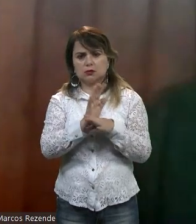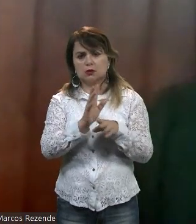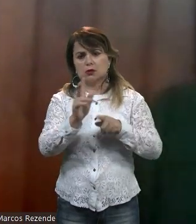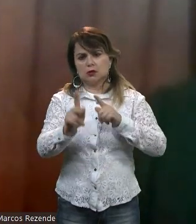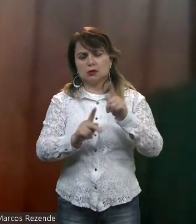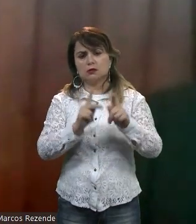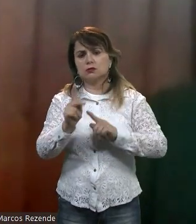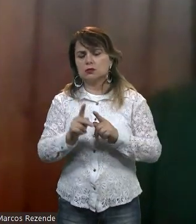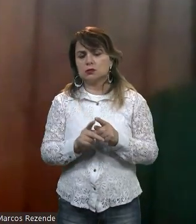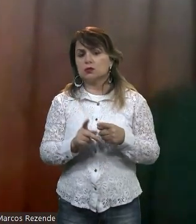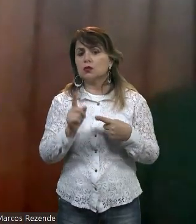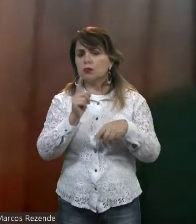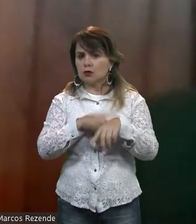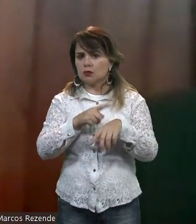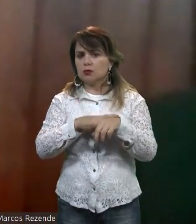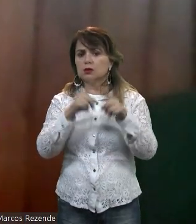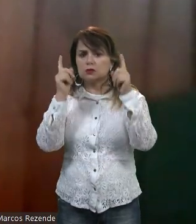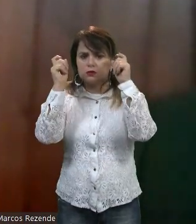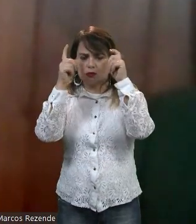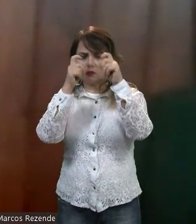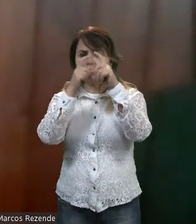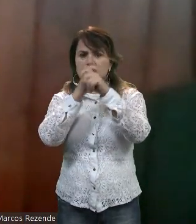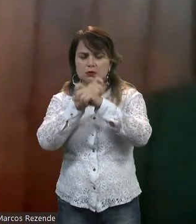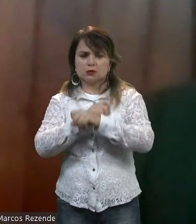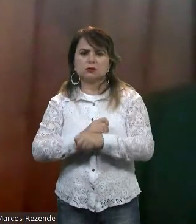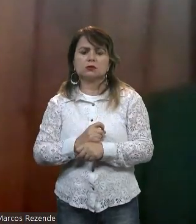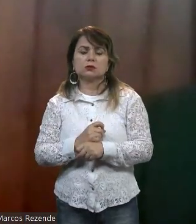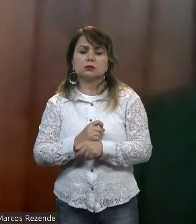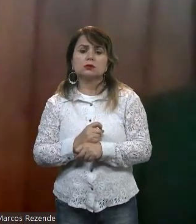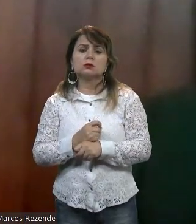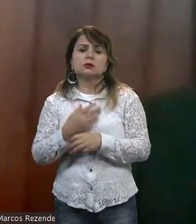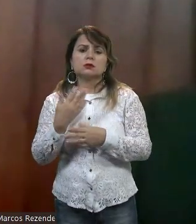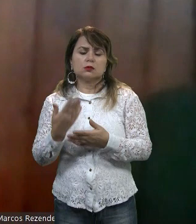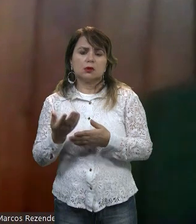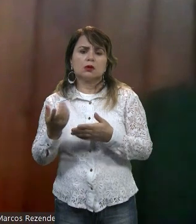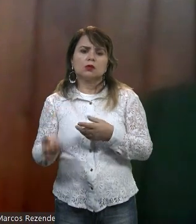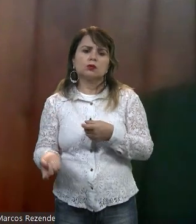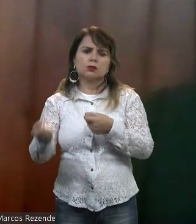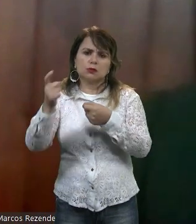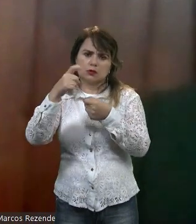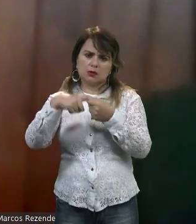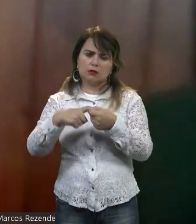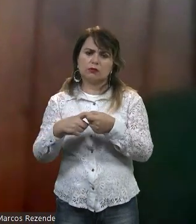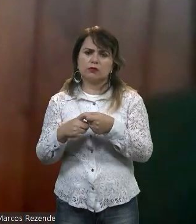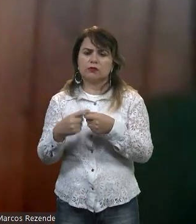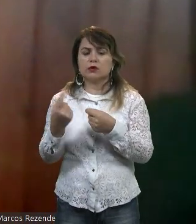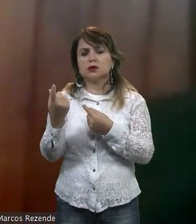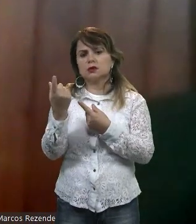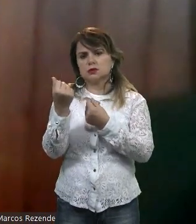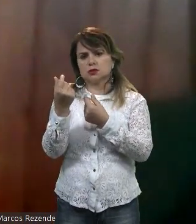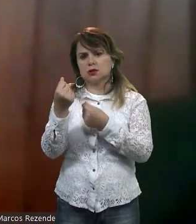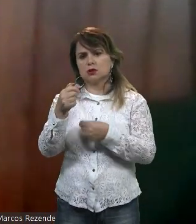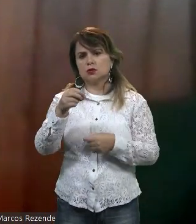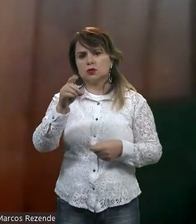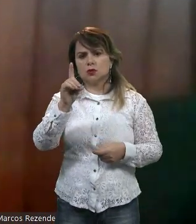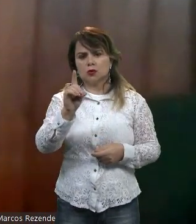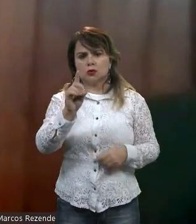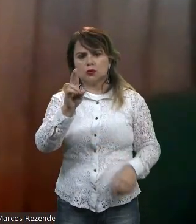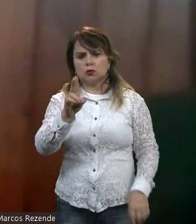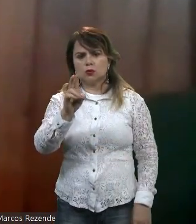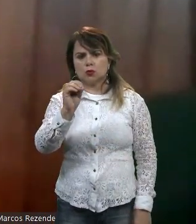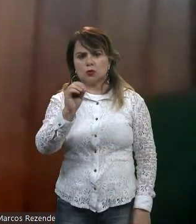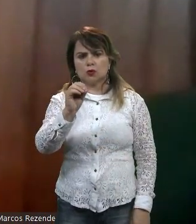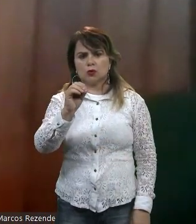de dificuldade com o município, como foi agora com a devolução do duodécimo, com a contribuição